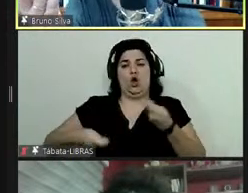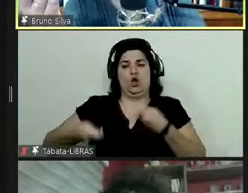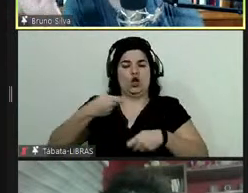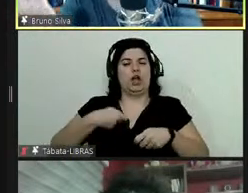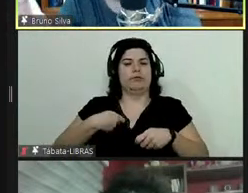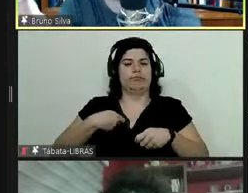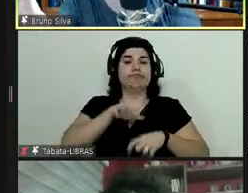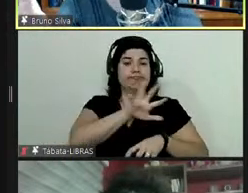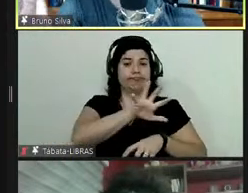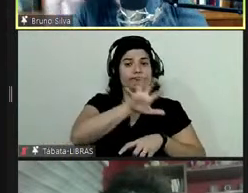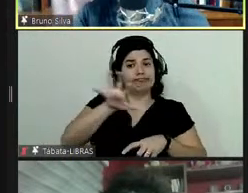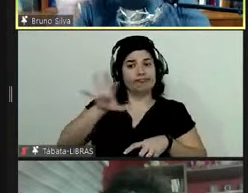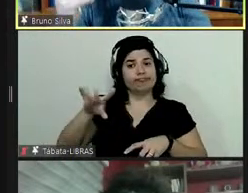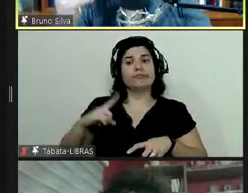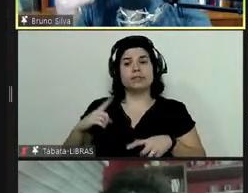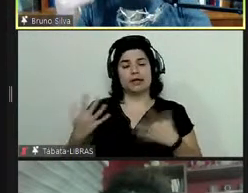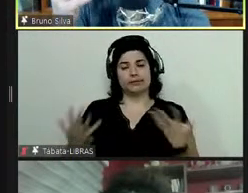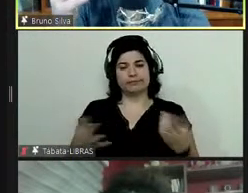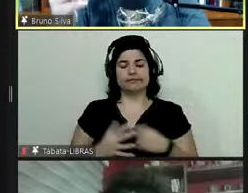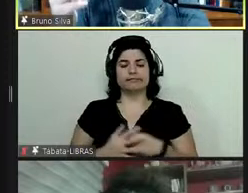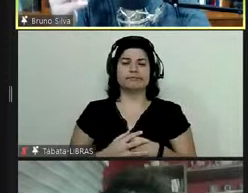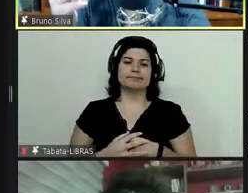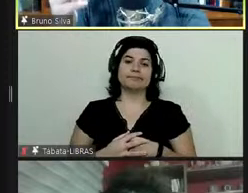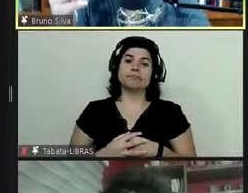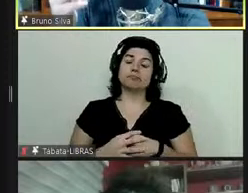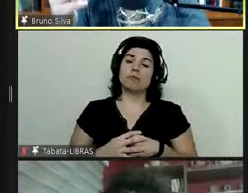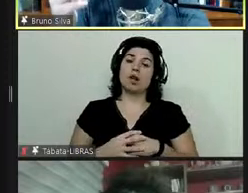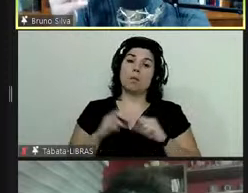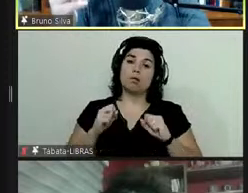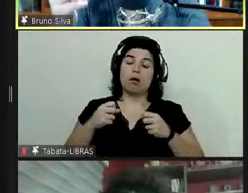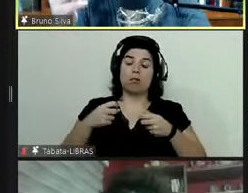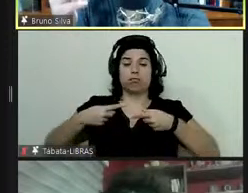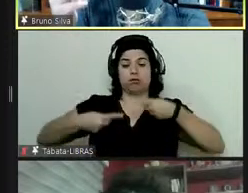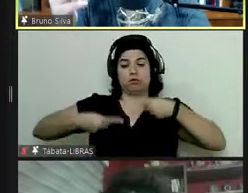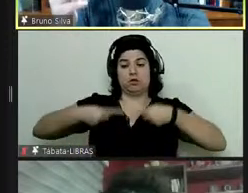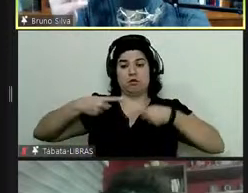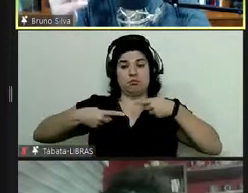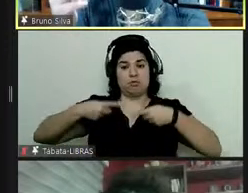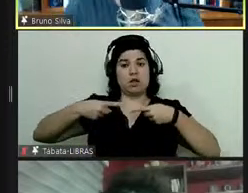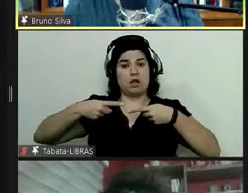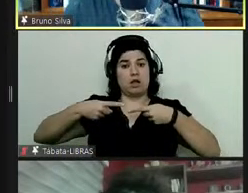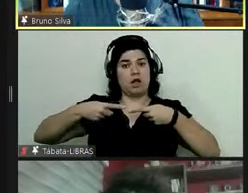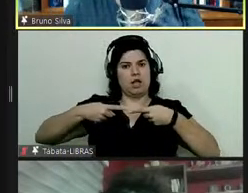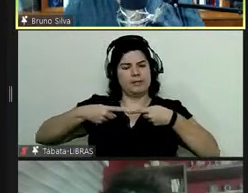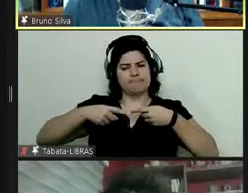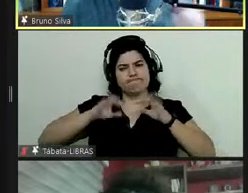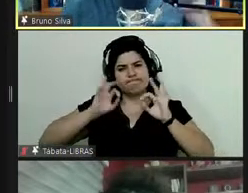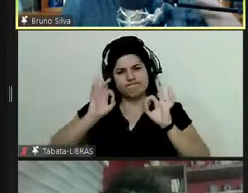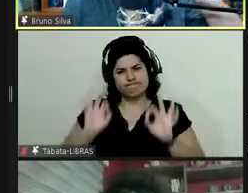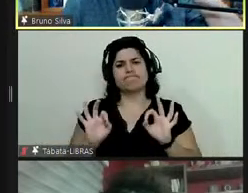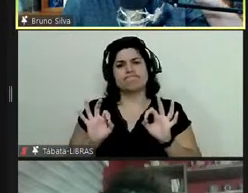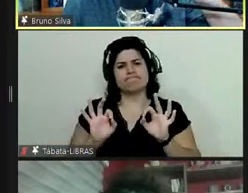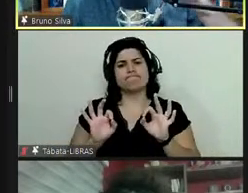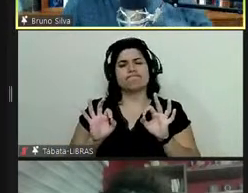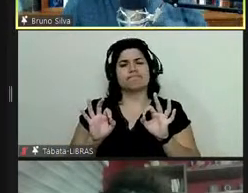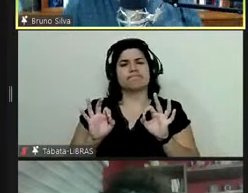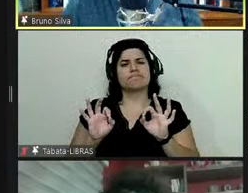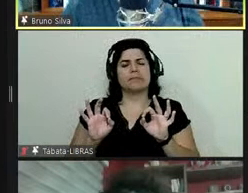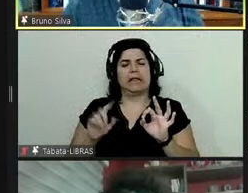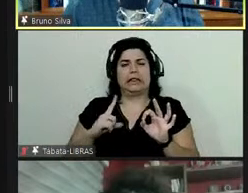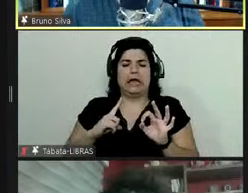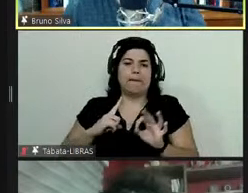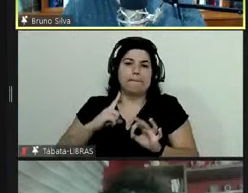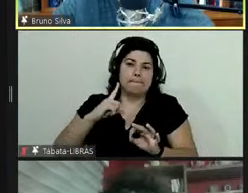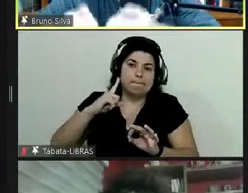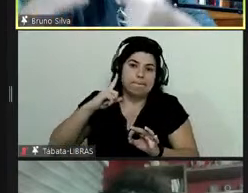e portanto exerce uma influência embora não ser uma política ativa no sentido pro positivo da coisa né Vamos